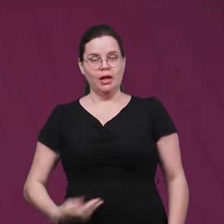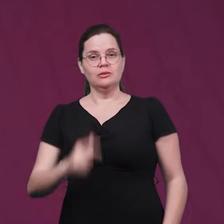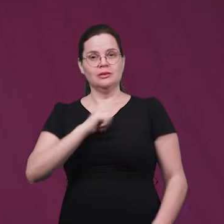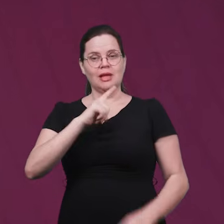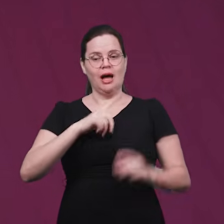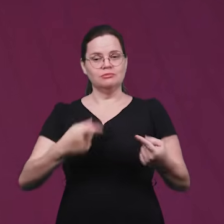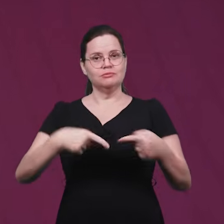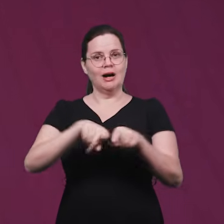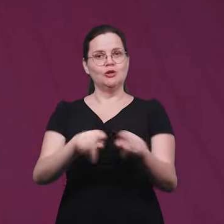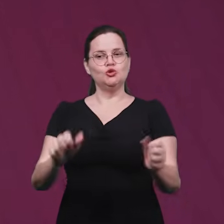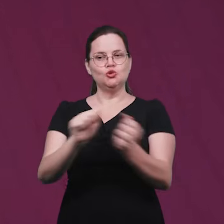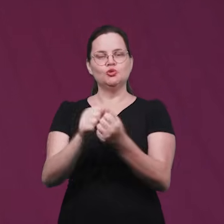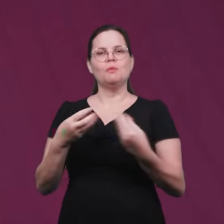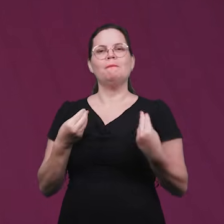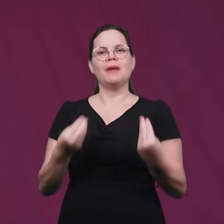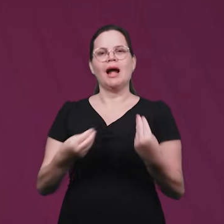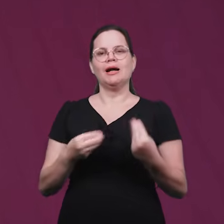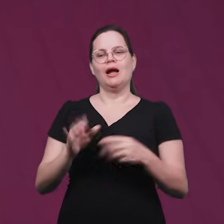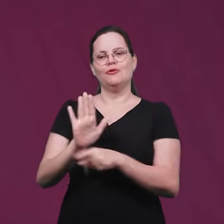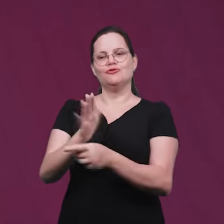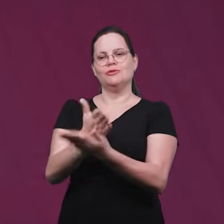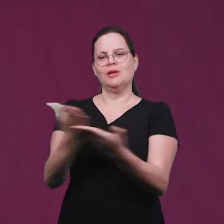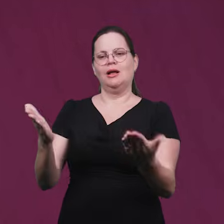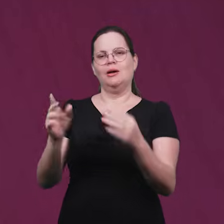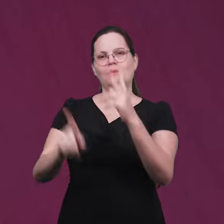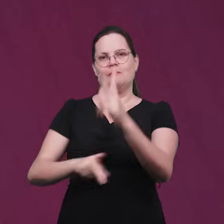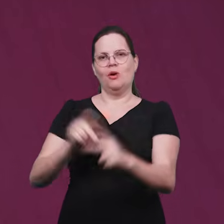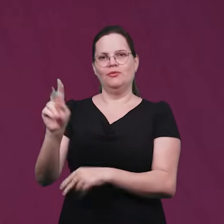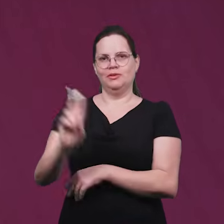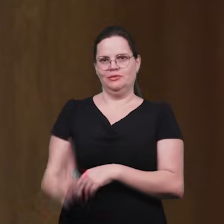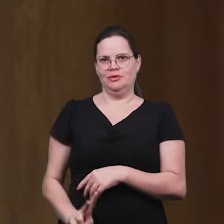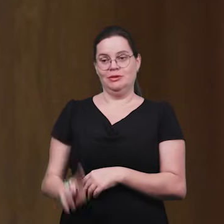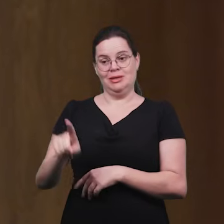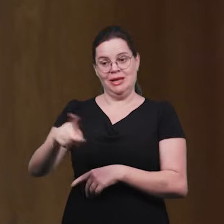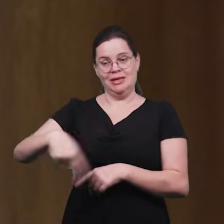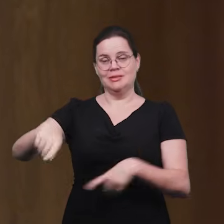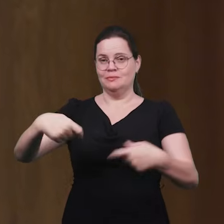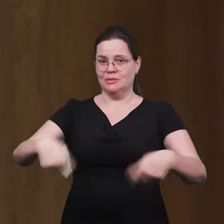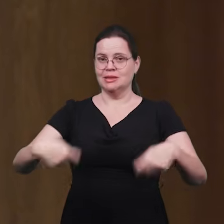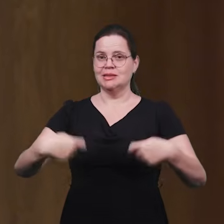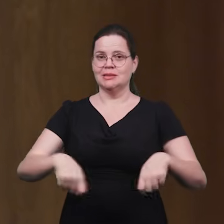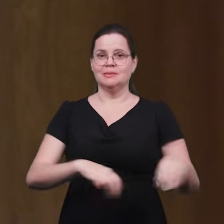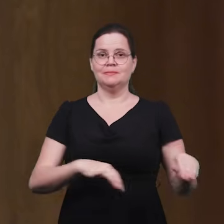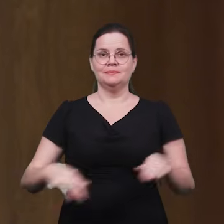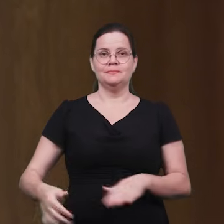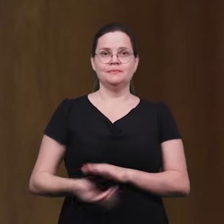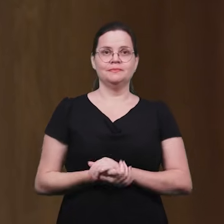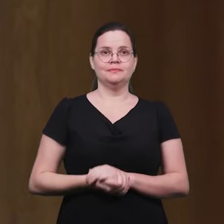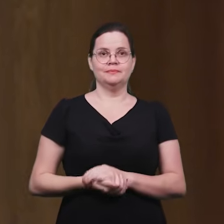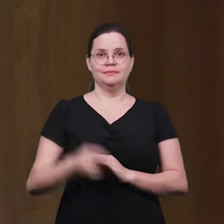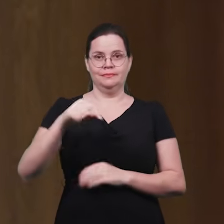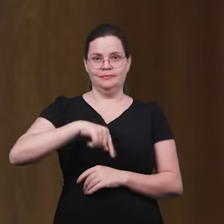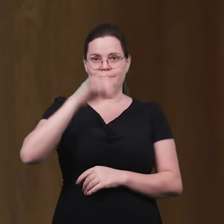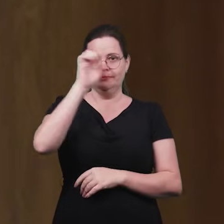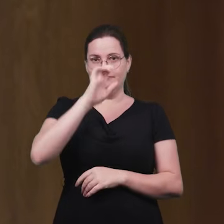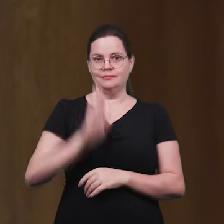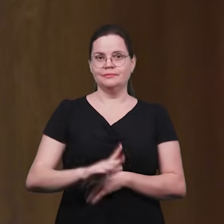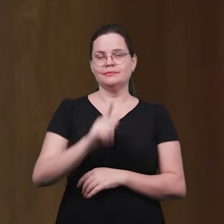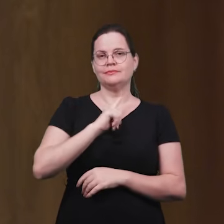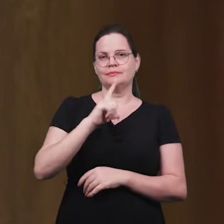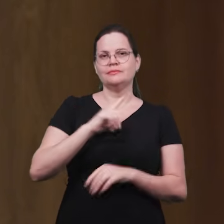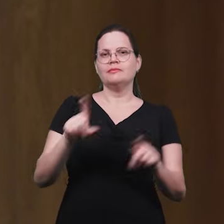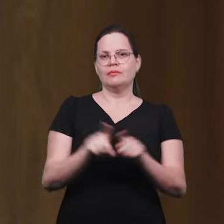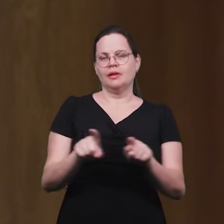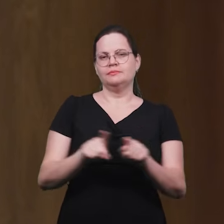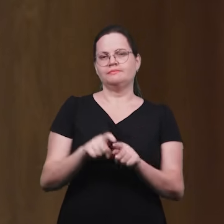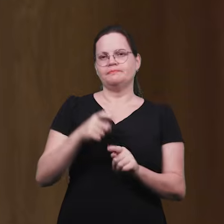do socorro a um povo que está muito necessitado nesse momento. Pastor Daniel, aqui no Brasil, nós